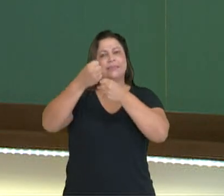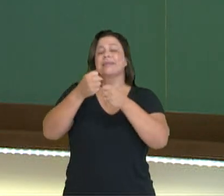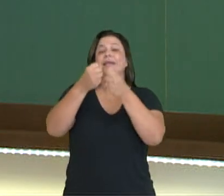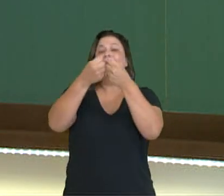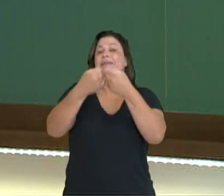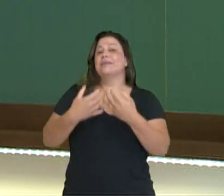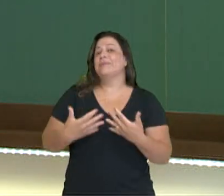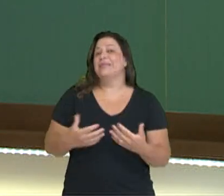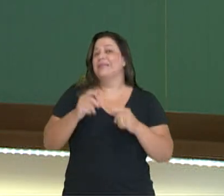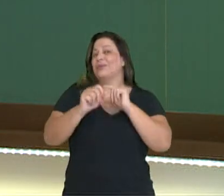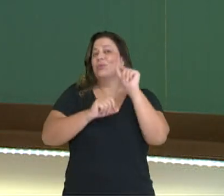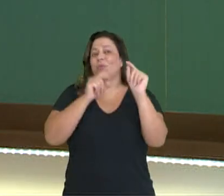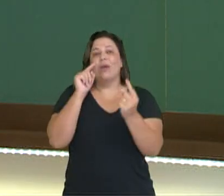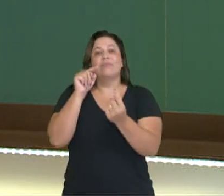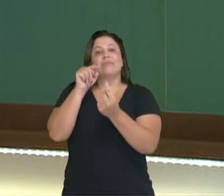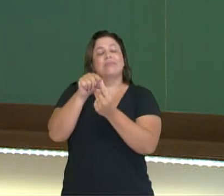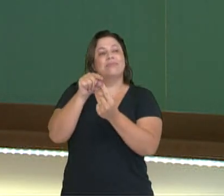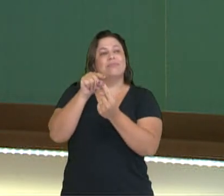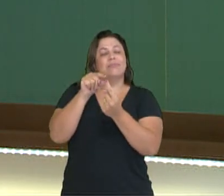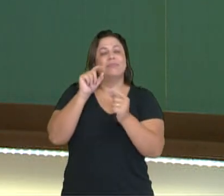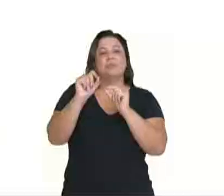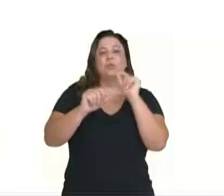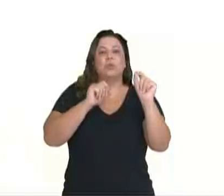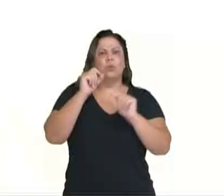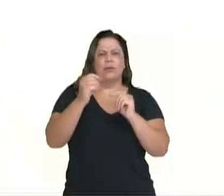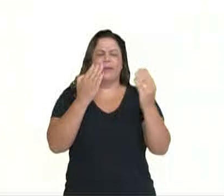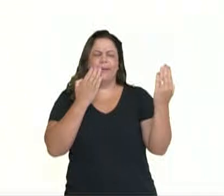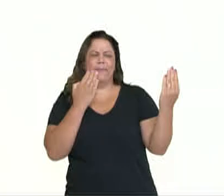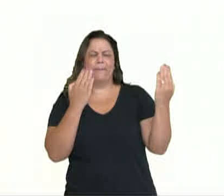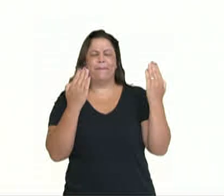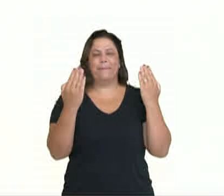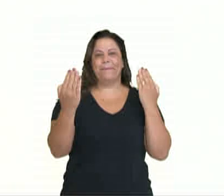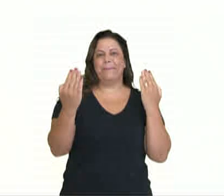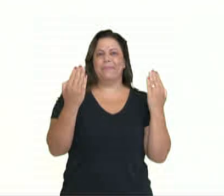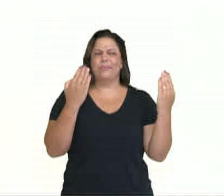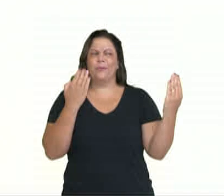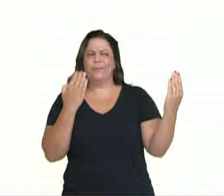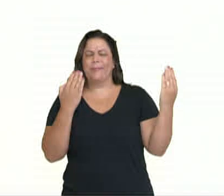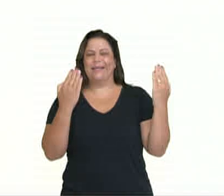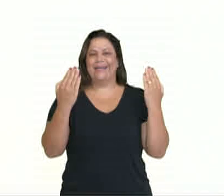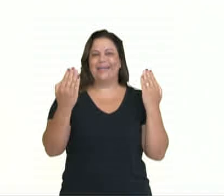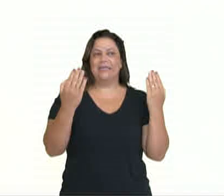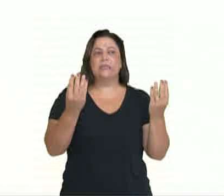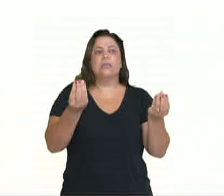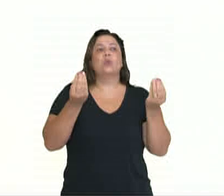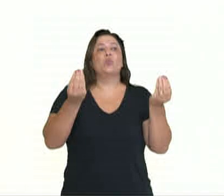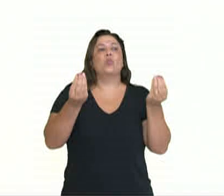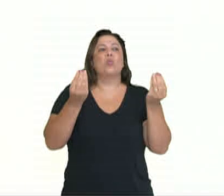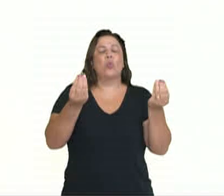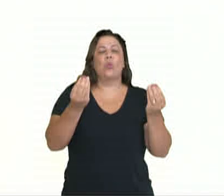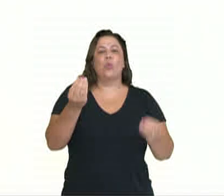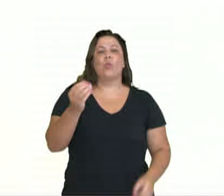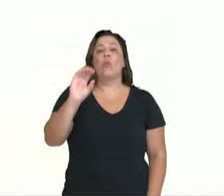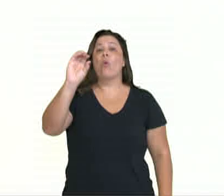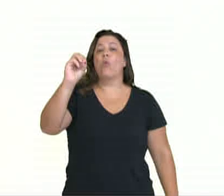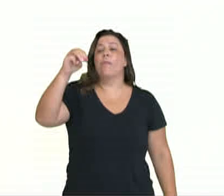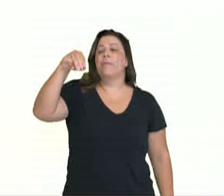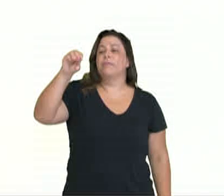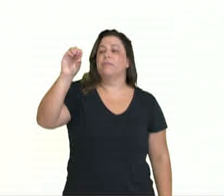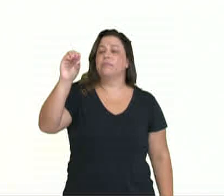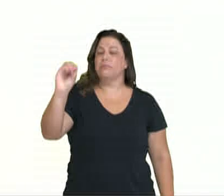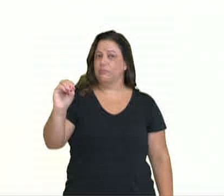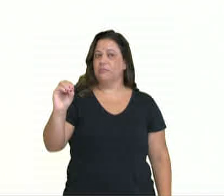especificamente. Então, o efeito é um efeito do quê? De comparação, né? Como, ó, como mortos num